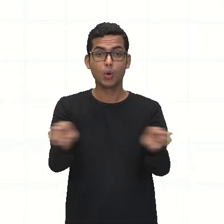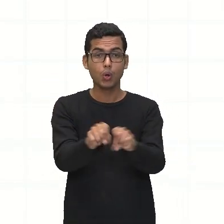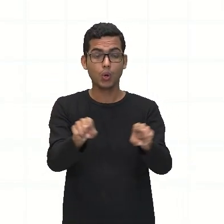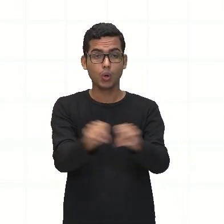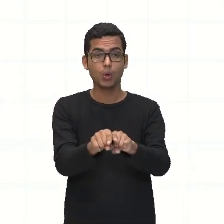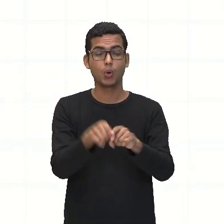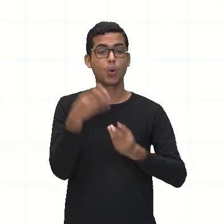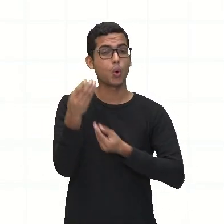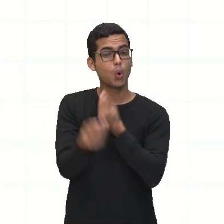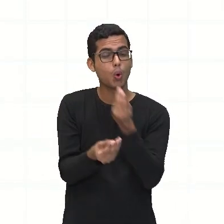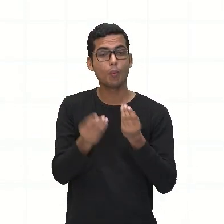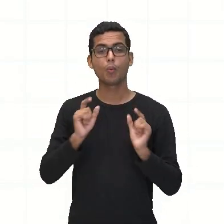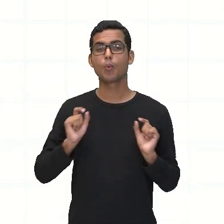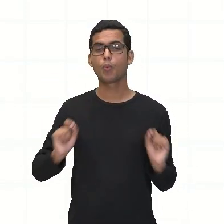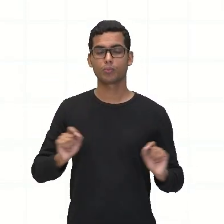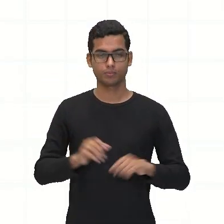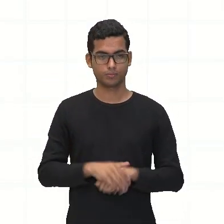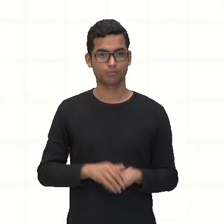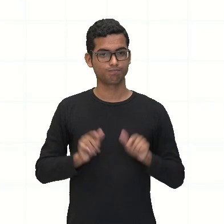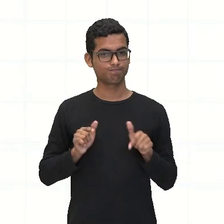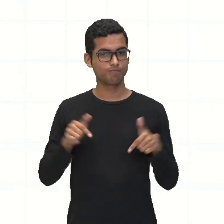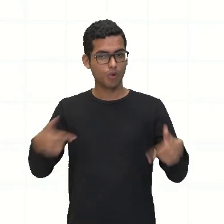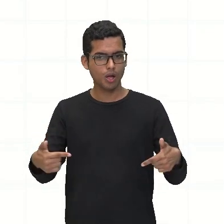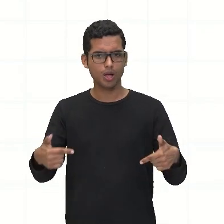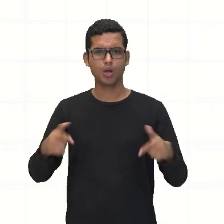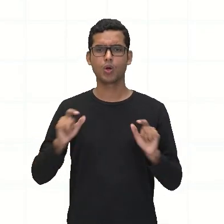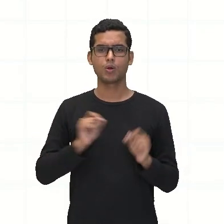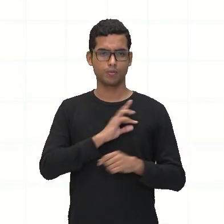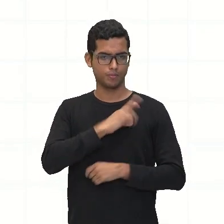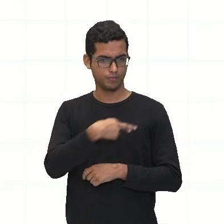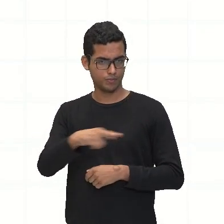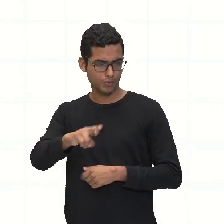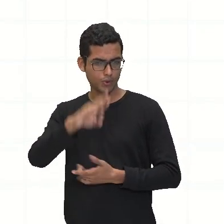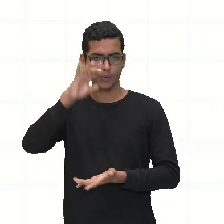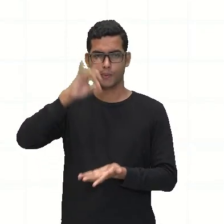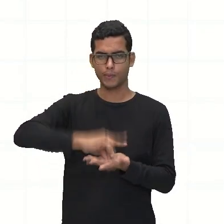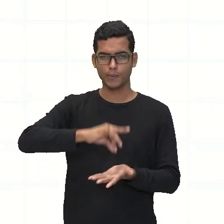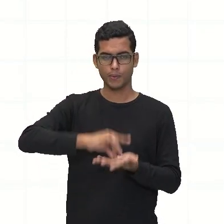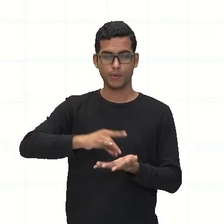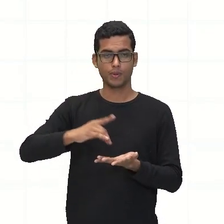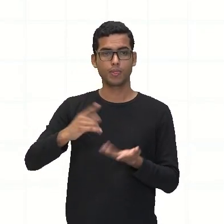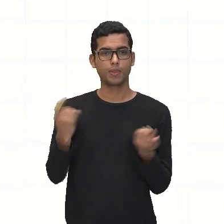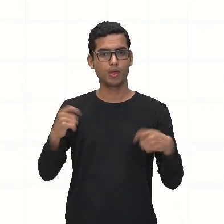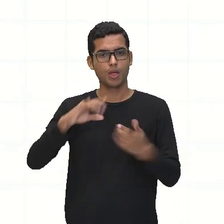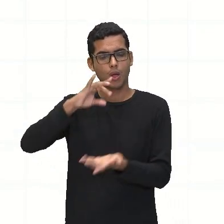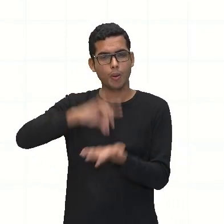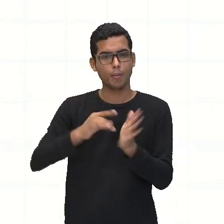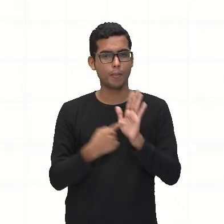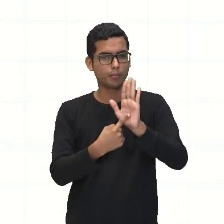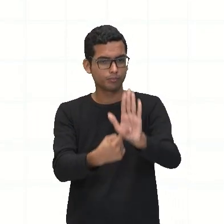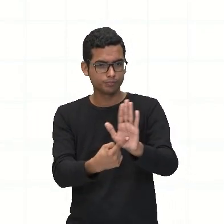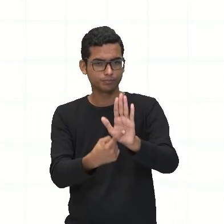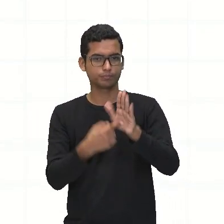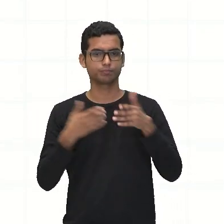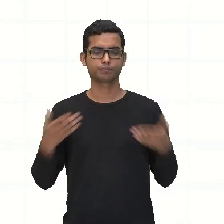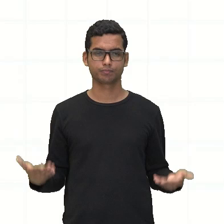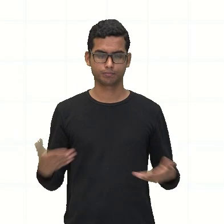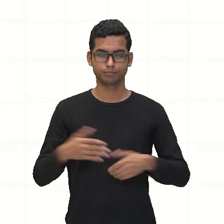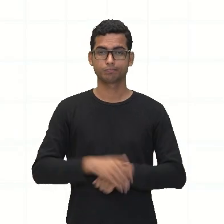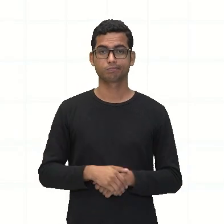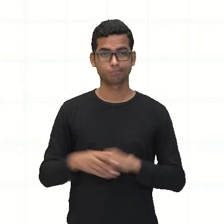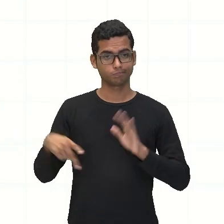cerimônia religiosa, mágica, né? Os dois sentidos parecem propositais. Então, no